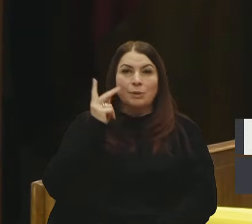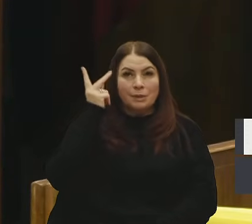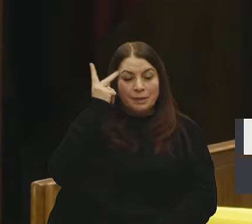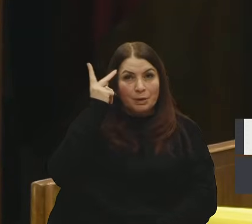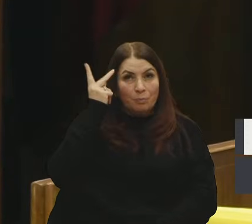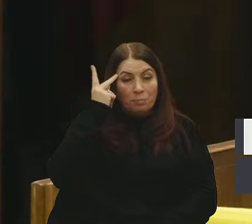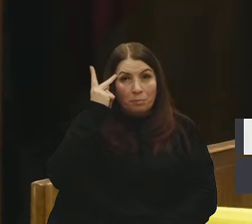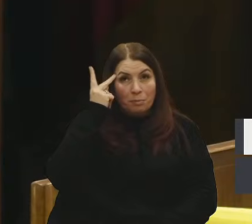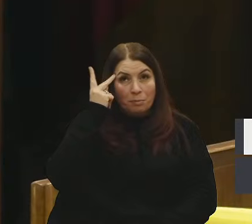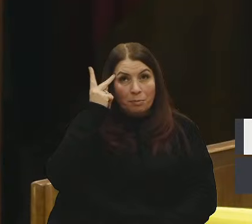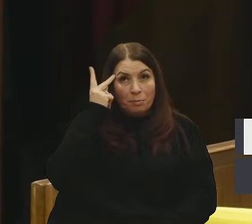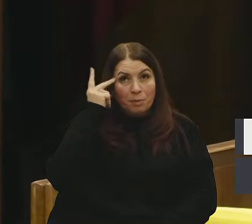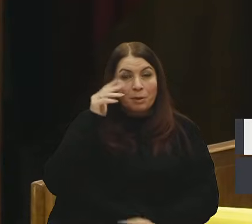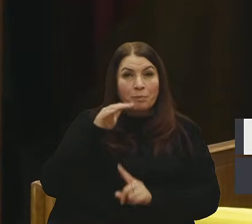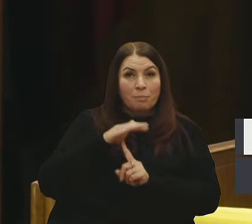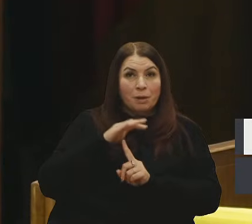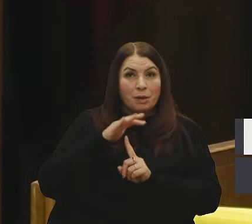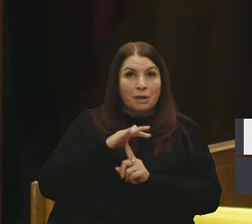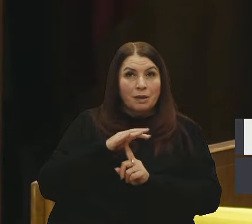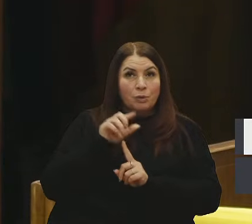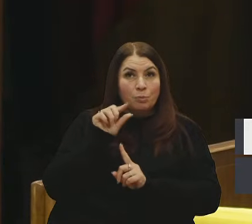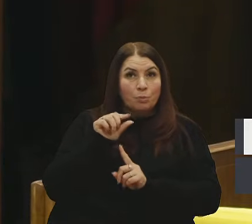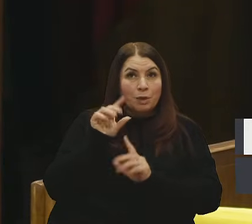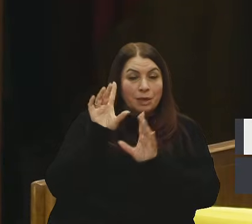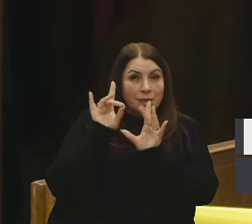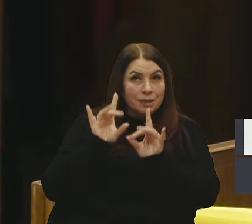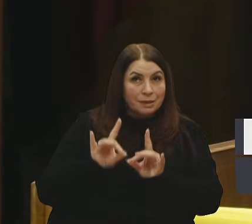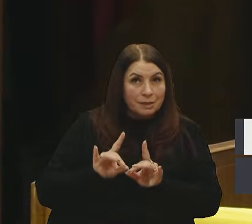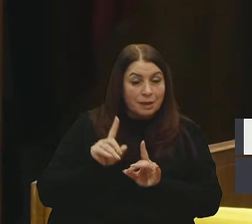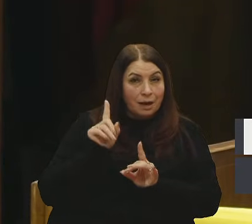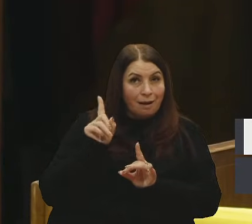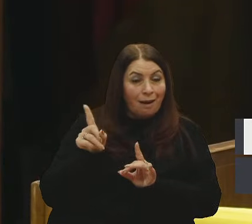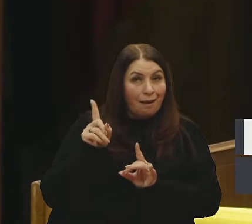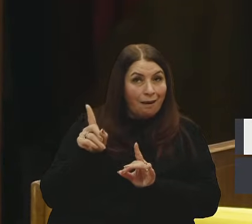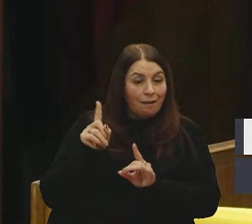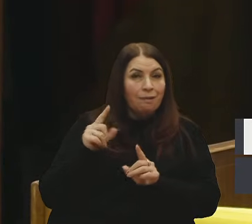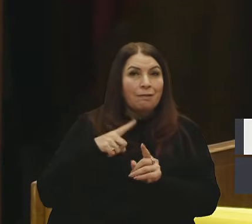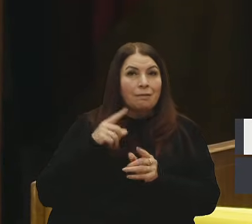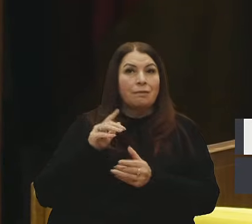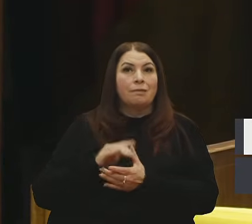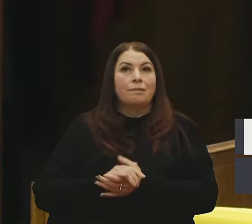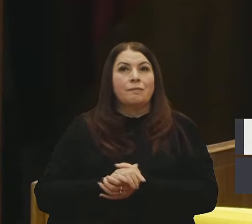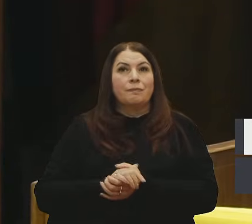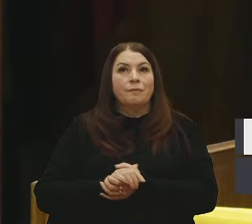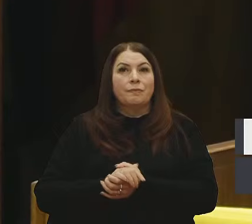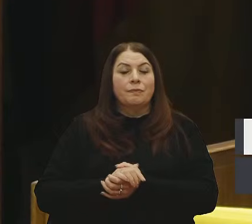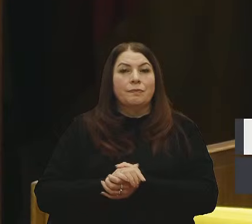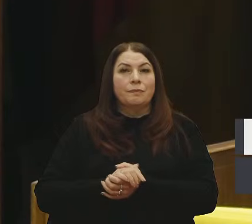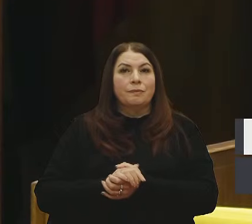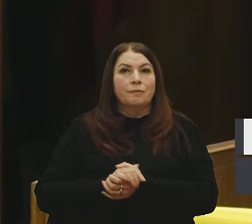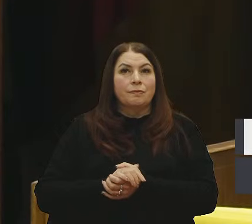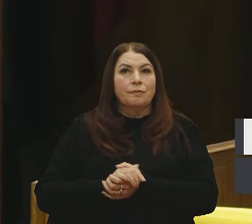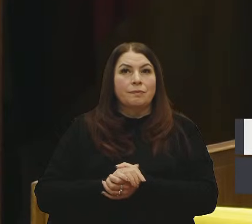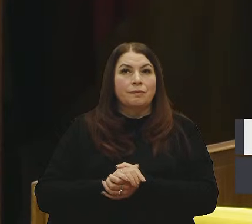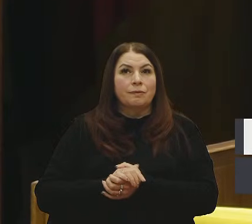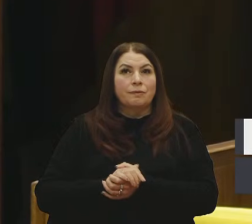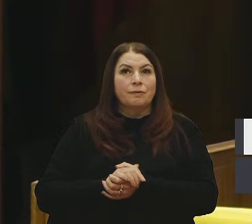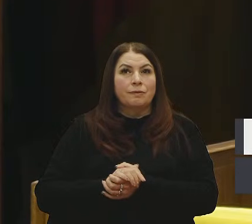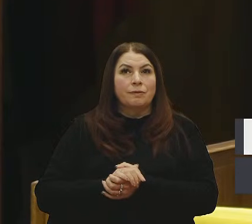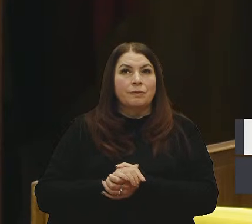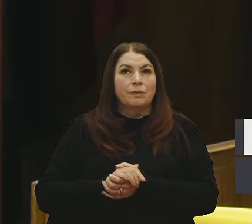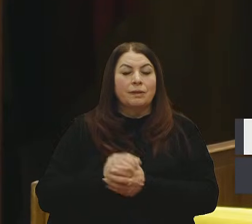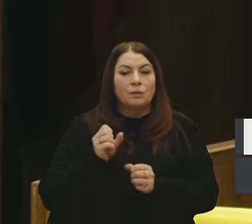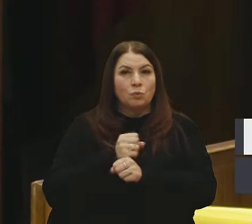e do Paraná, com um pequeno detalhe. Lá estão previstas construções de escolas